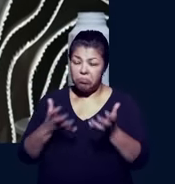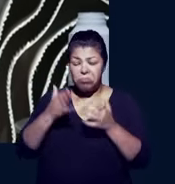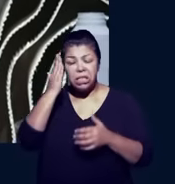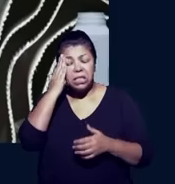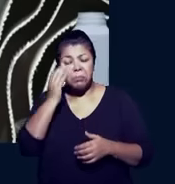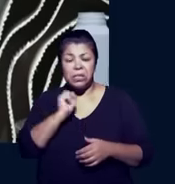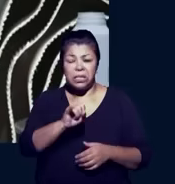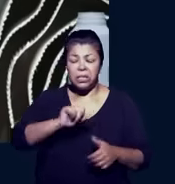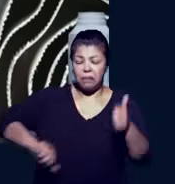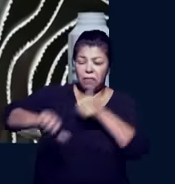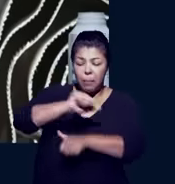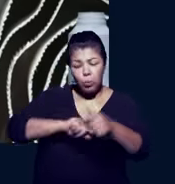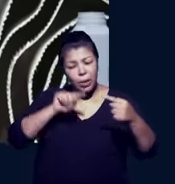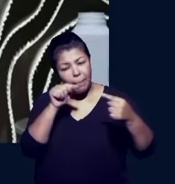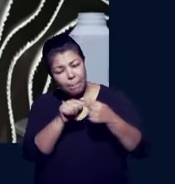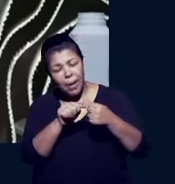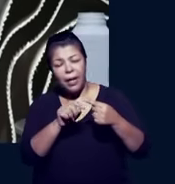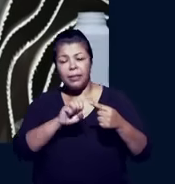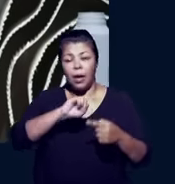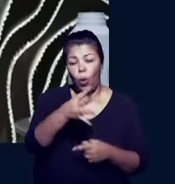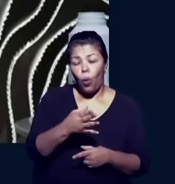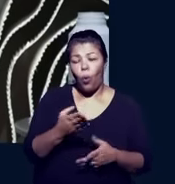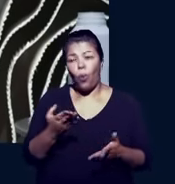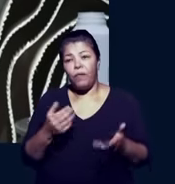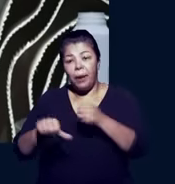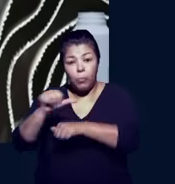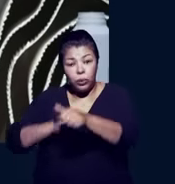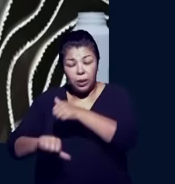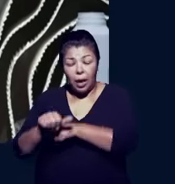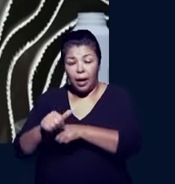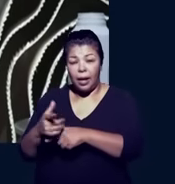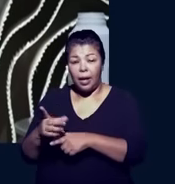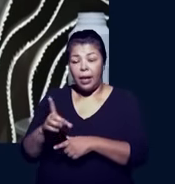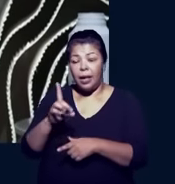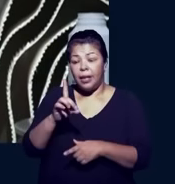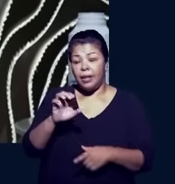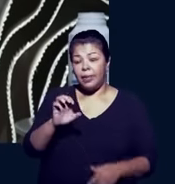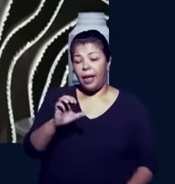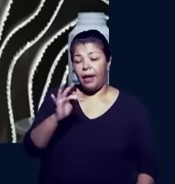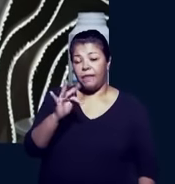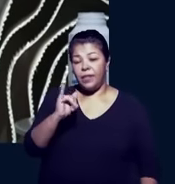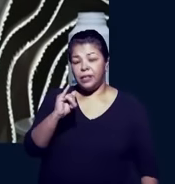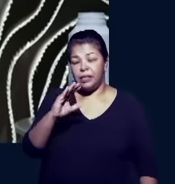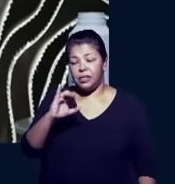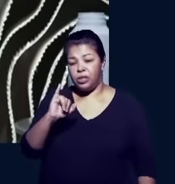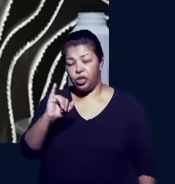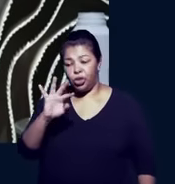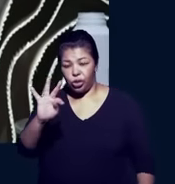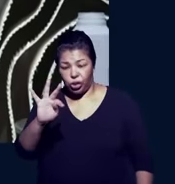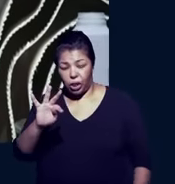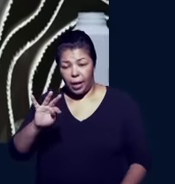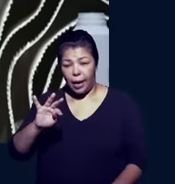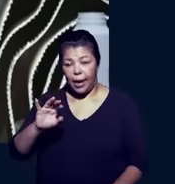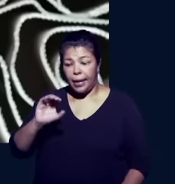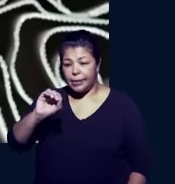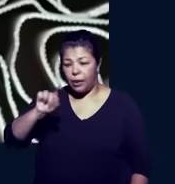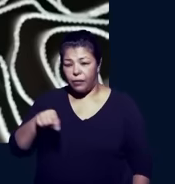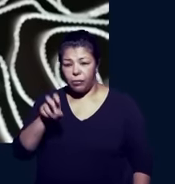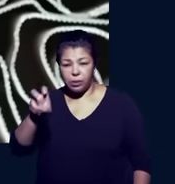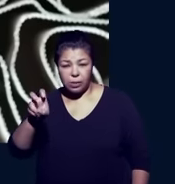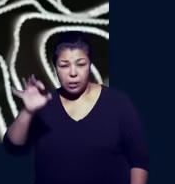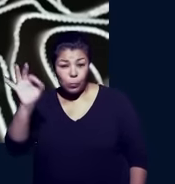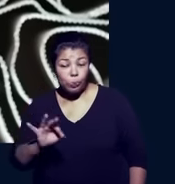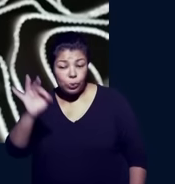vai de zero para para um déficit de 5% Mas qual que a opinião na verdade do investidor internacional sobre o Brasil Olha